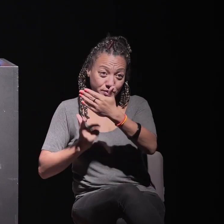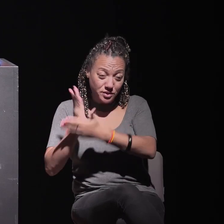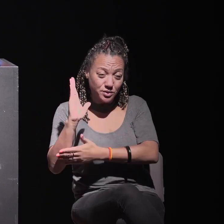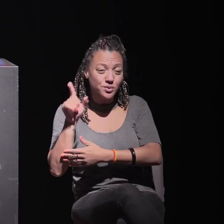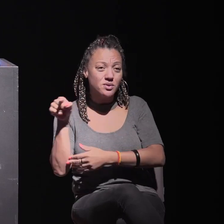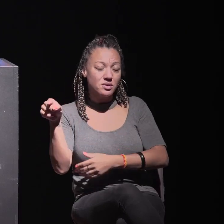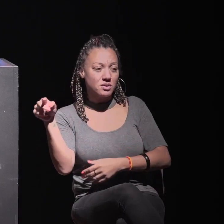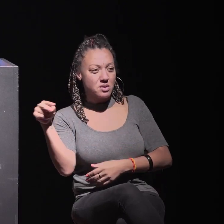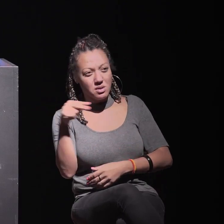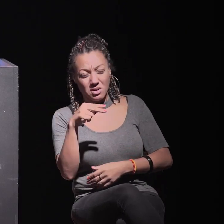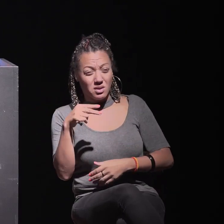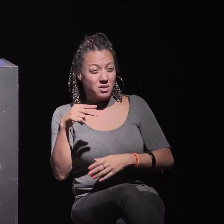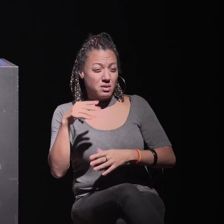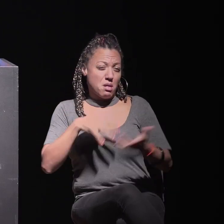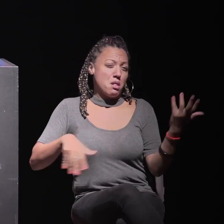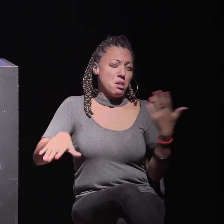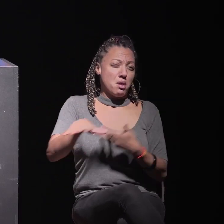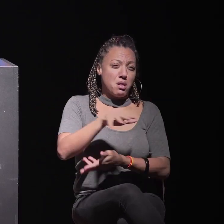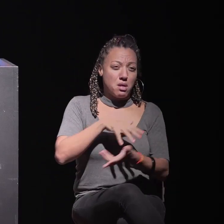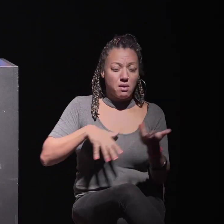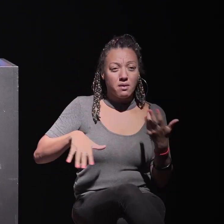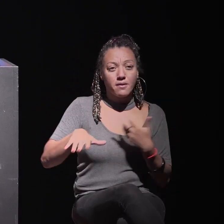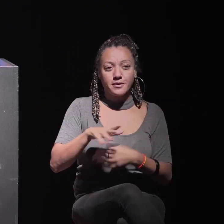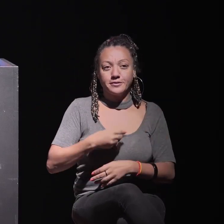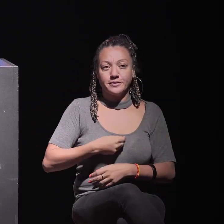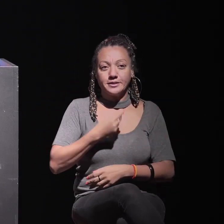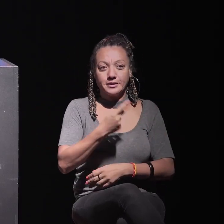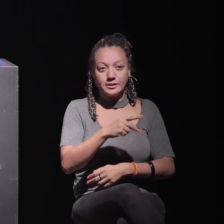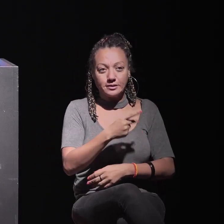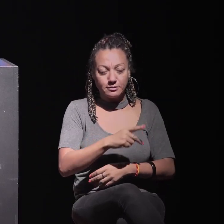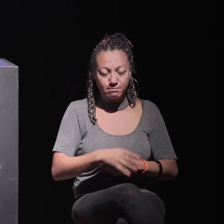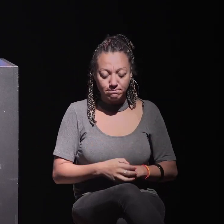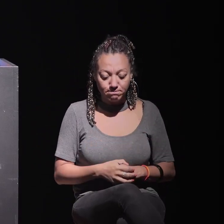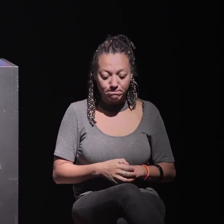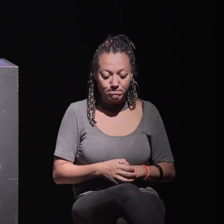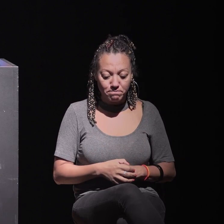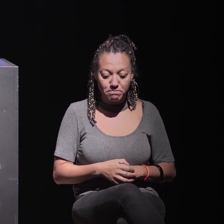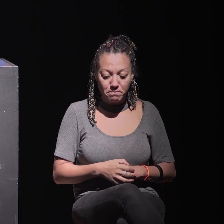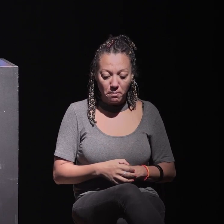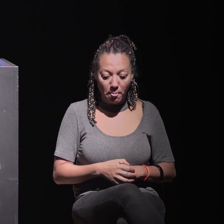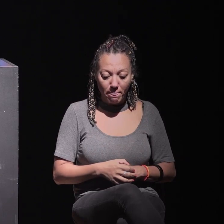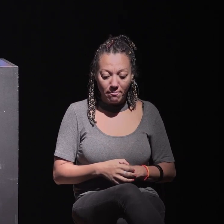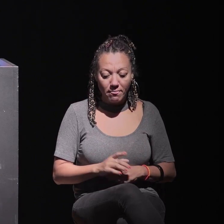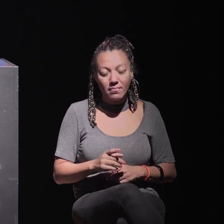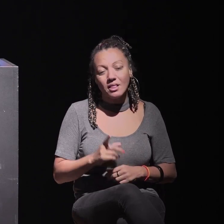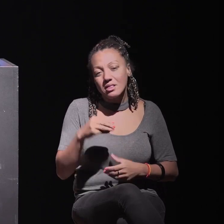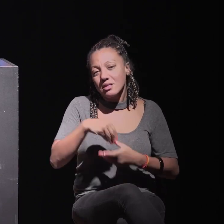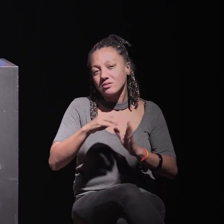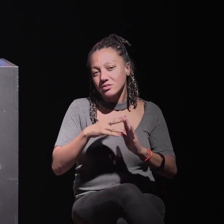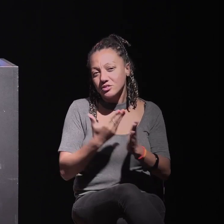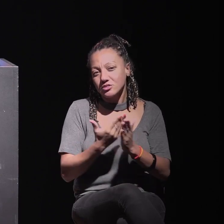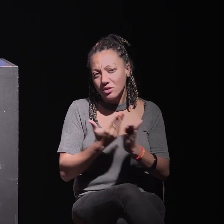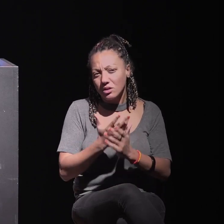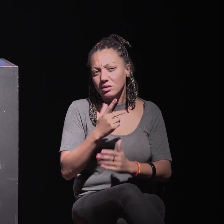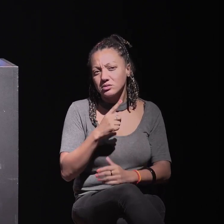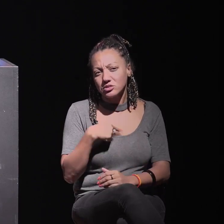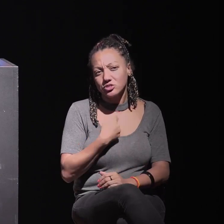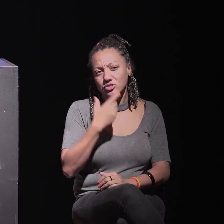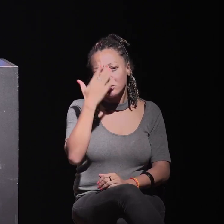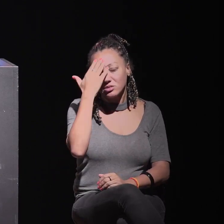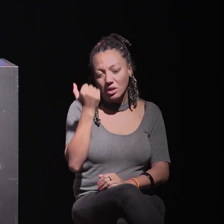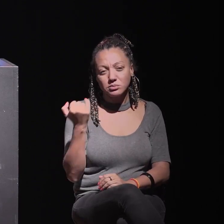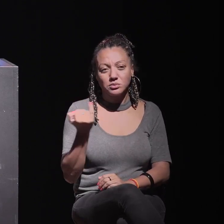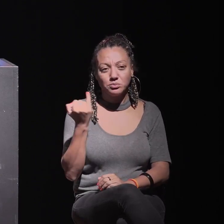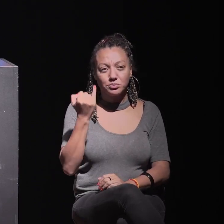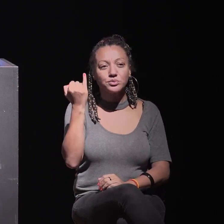Eu estou dizendo isso porque, na escola, a gente sabe como é importante desconstruir os papéis sociais que são destinados